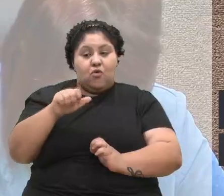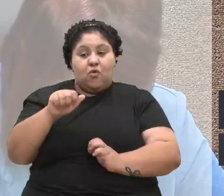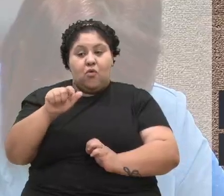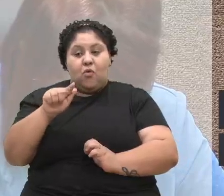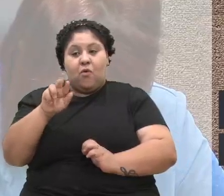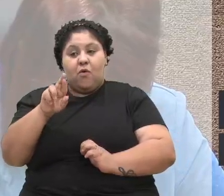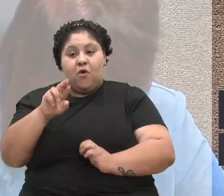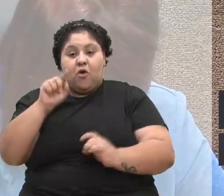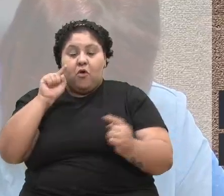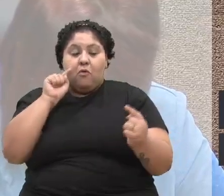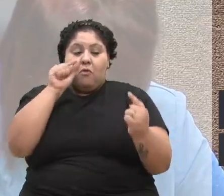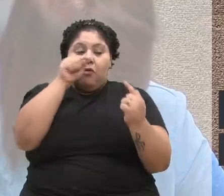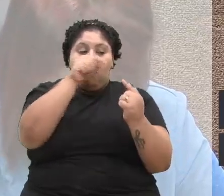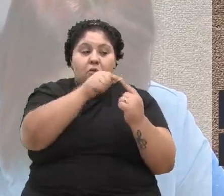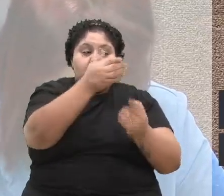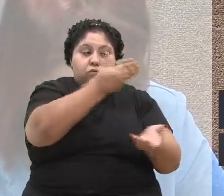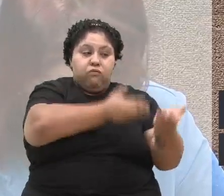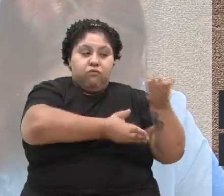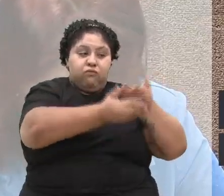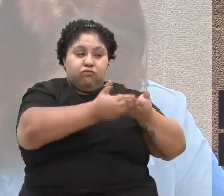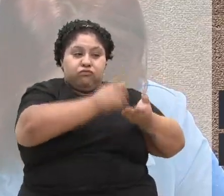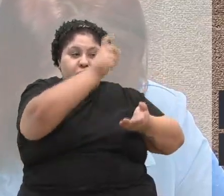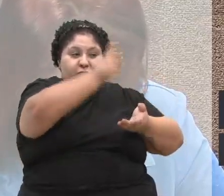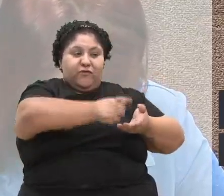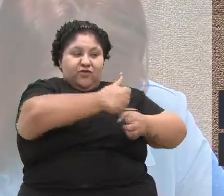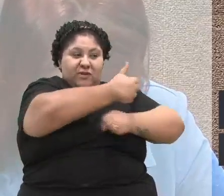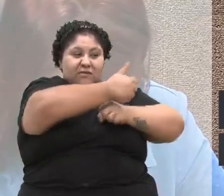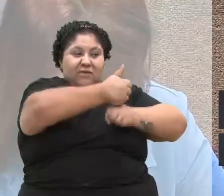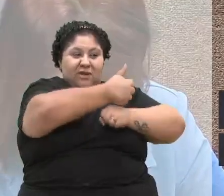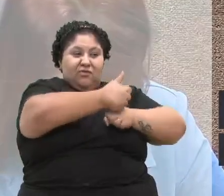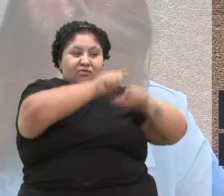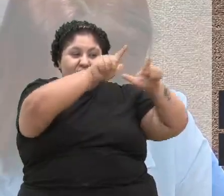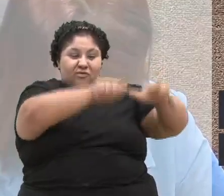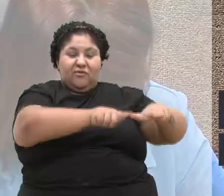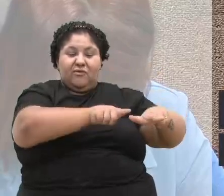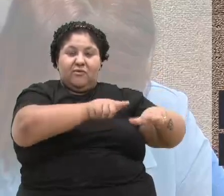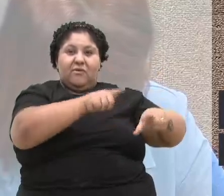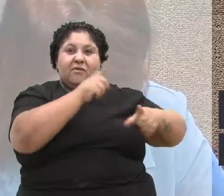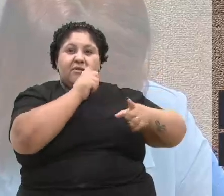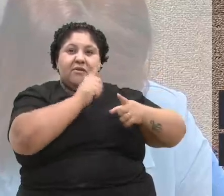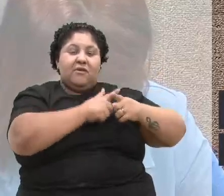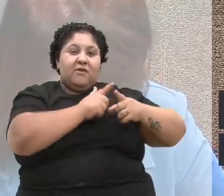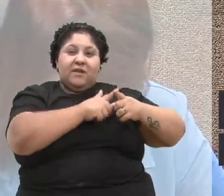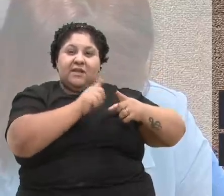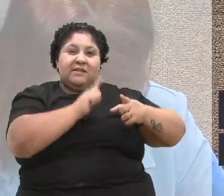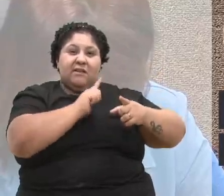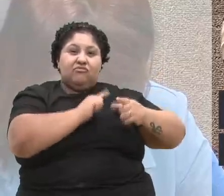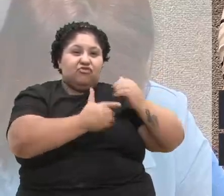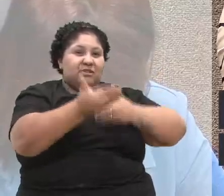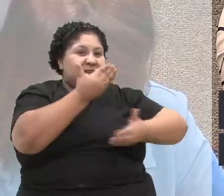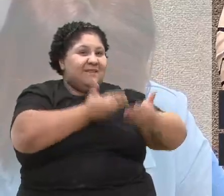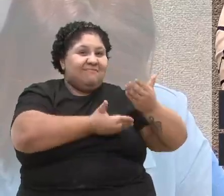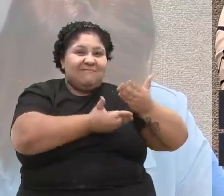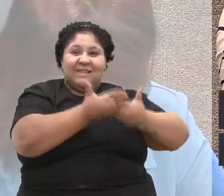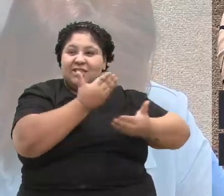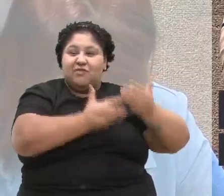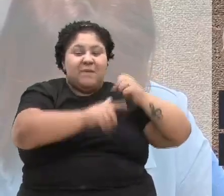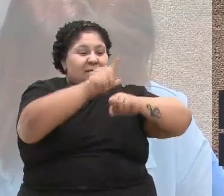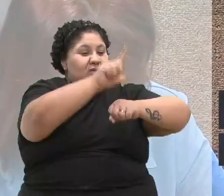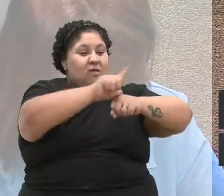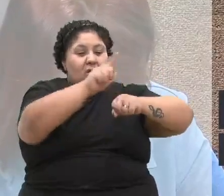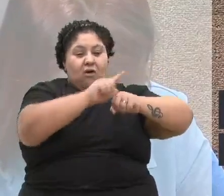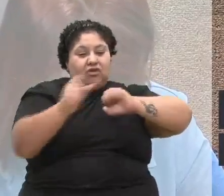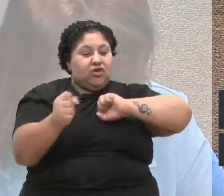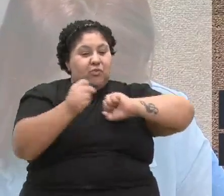propósito de atender aos agricultores da região, pois eles eram desassistidos de lojas que